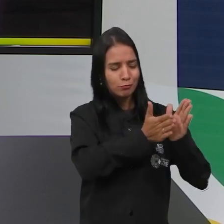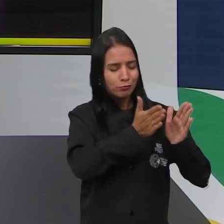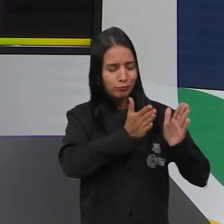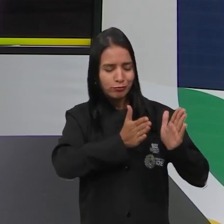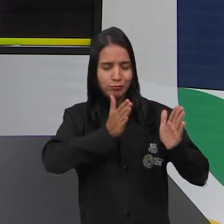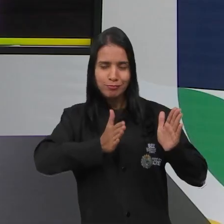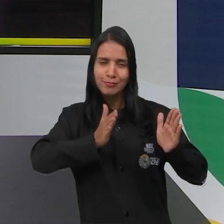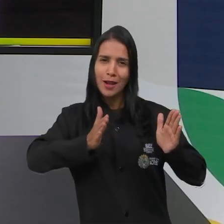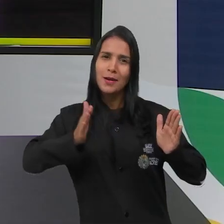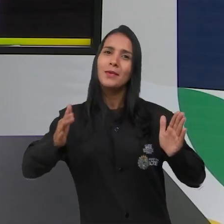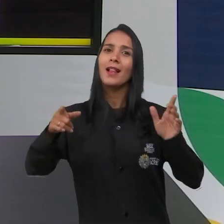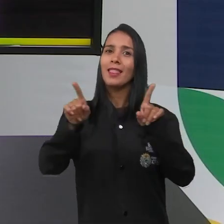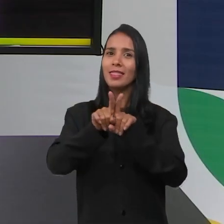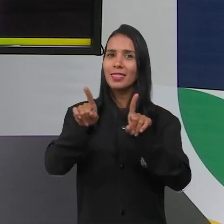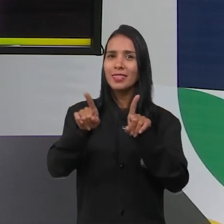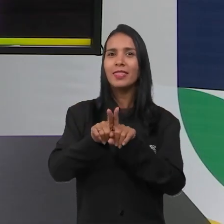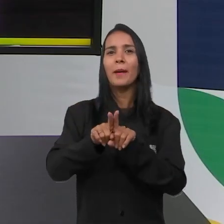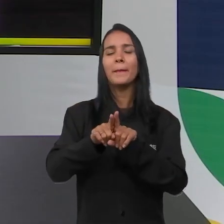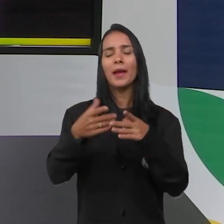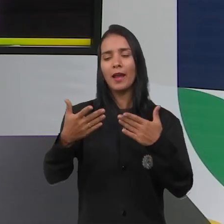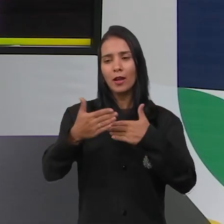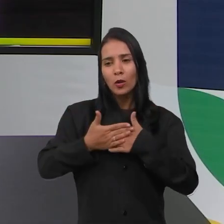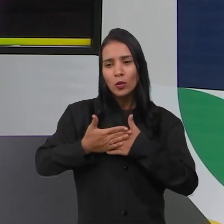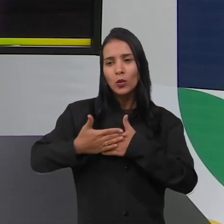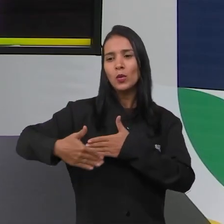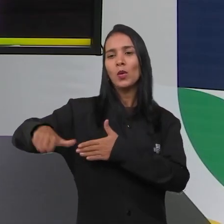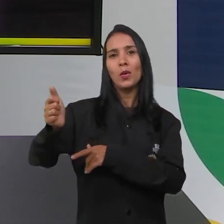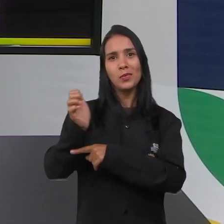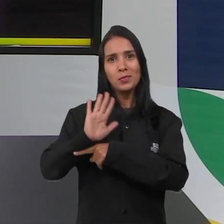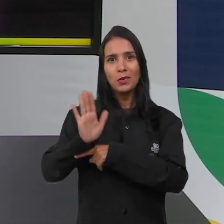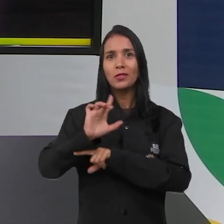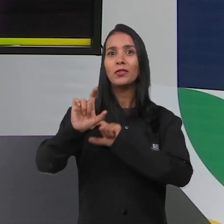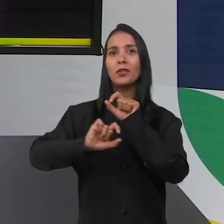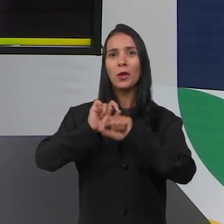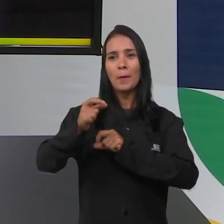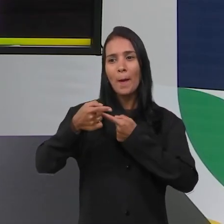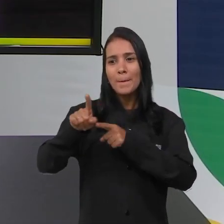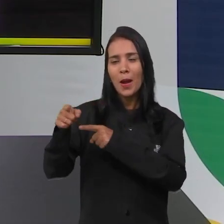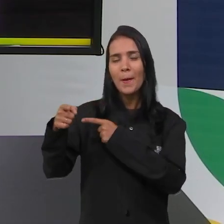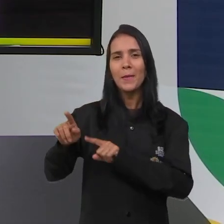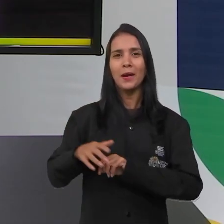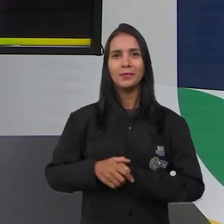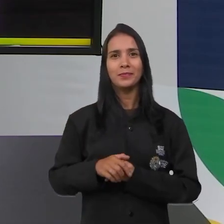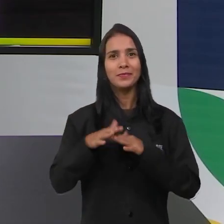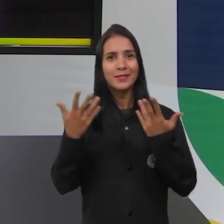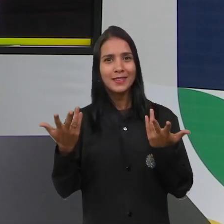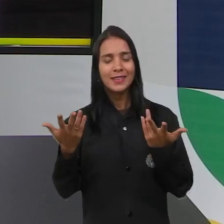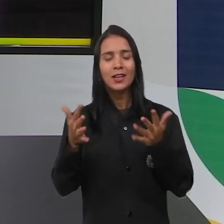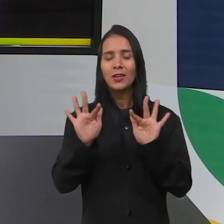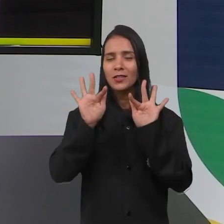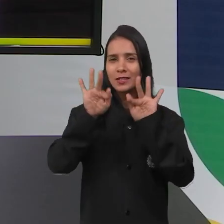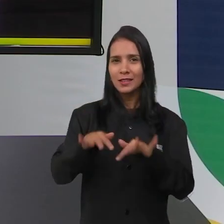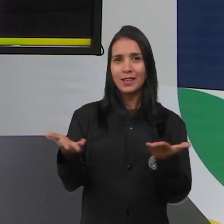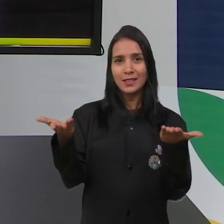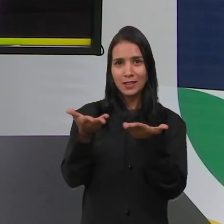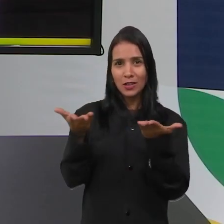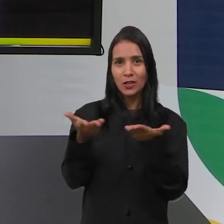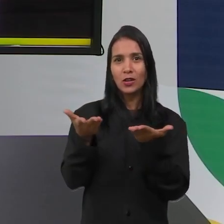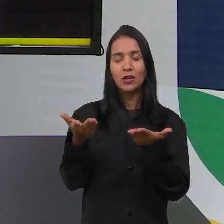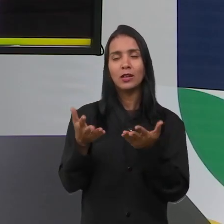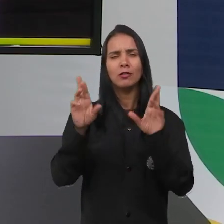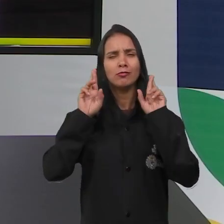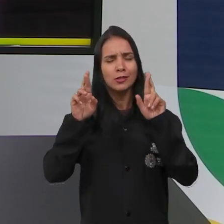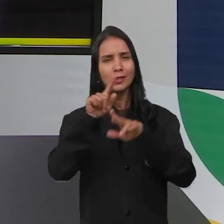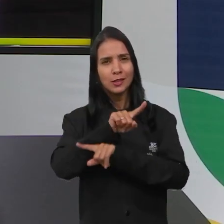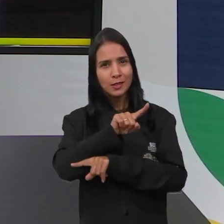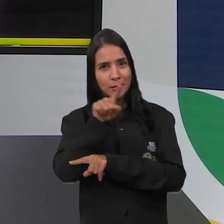a repercussão que teve desses últimos filmes aqui no nosso país. Então, gente, é isso. Eu espero que você acesse a nossa referência bibliográfica